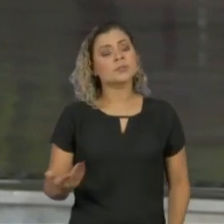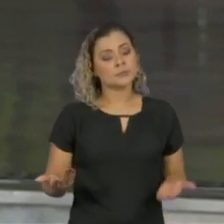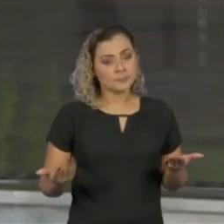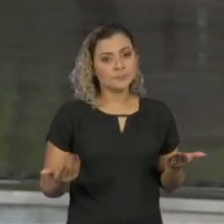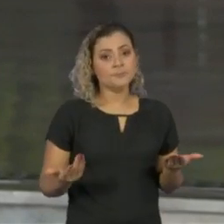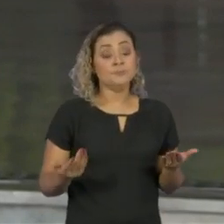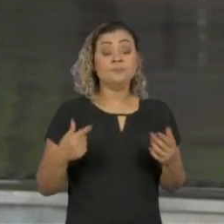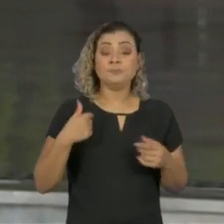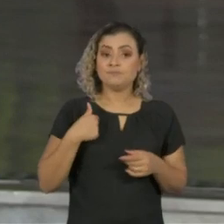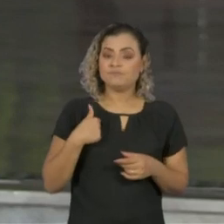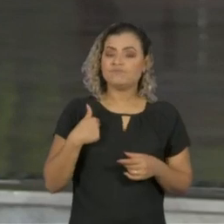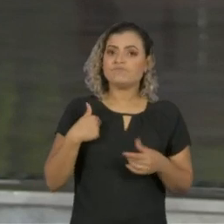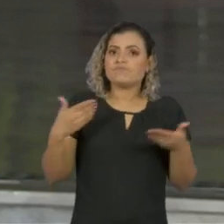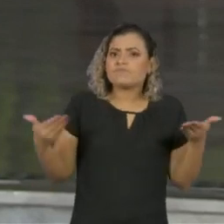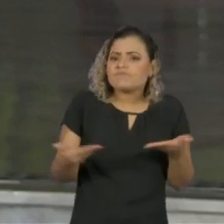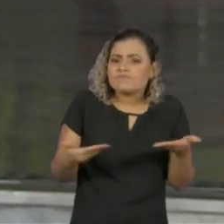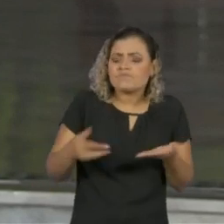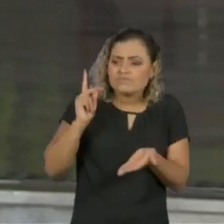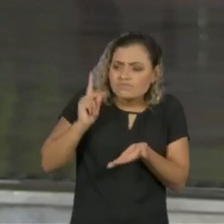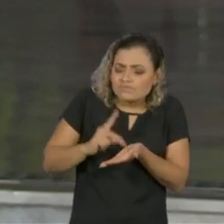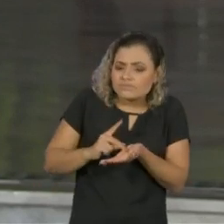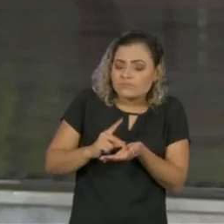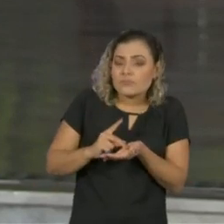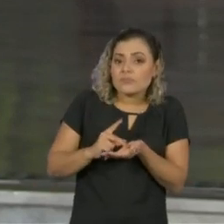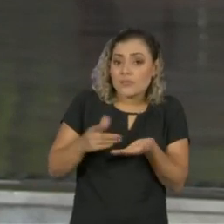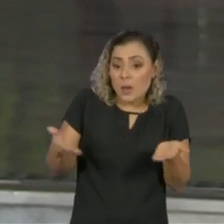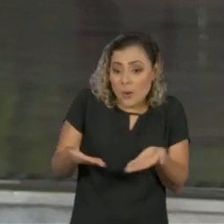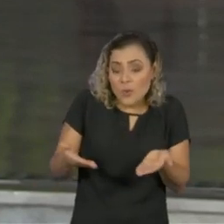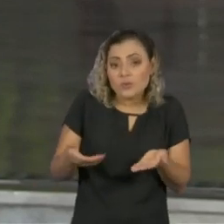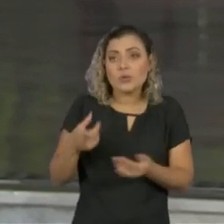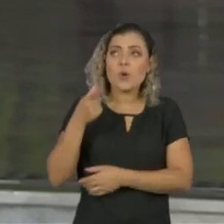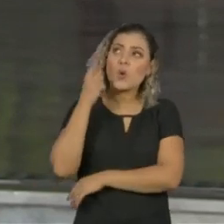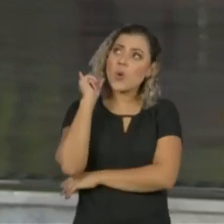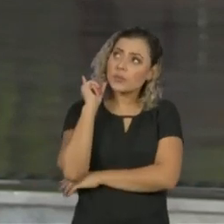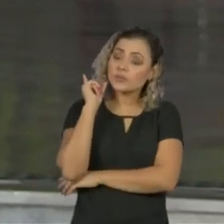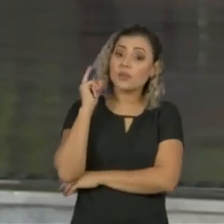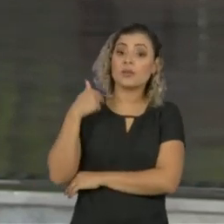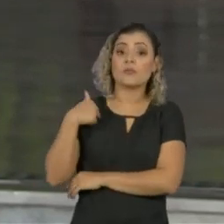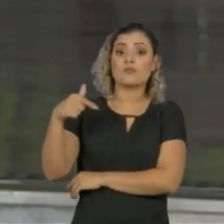Eu estava agora, governador, como mencionei no dia de ontem,